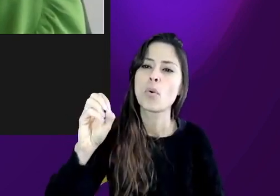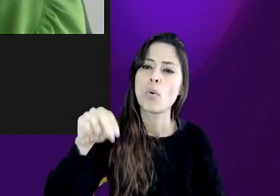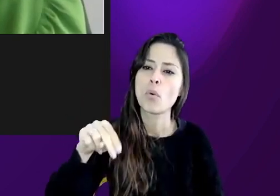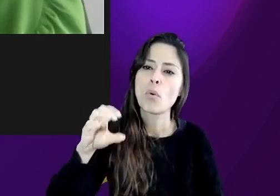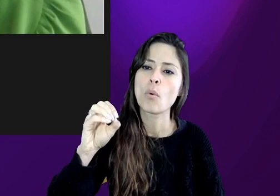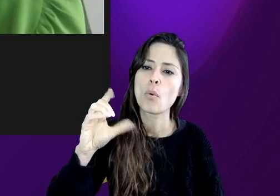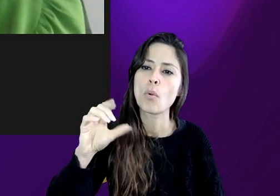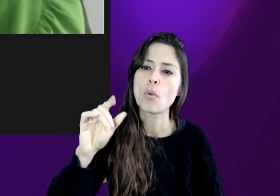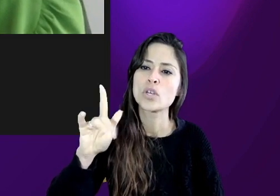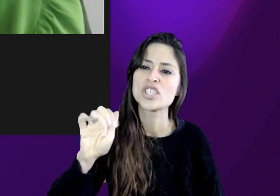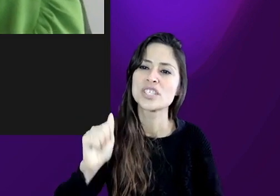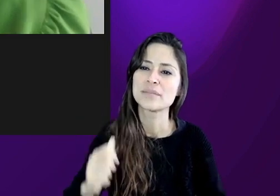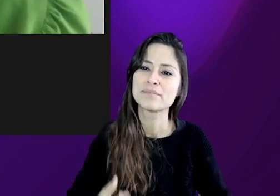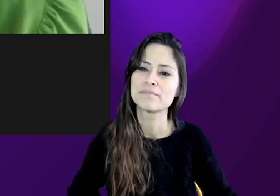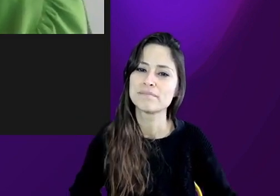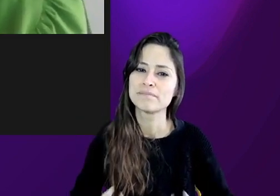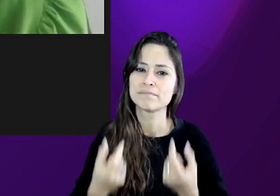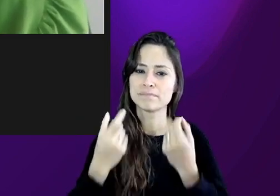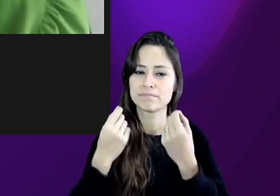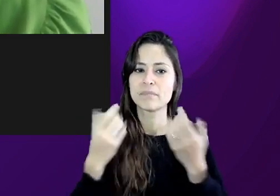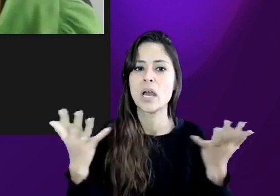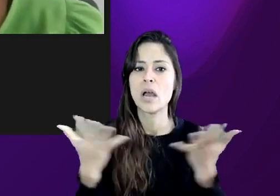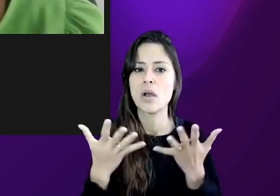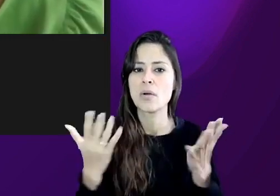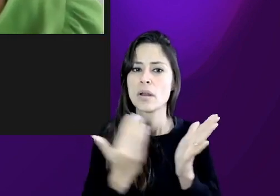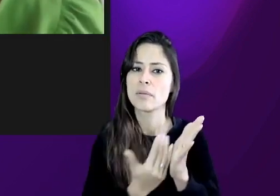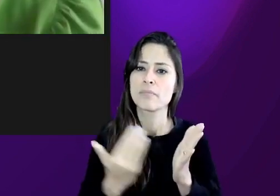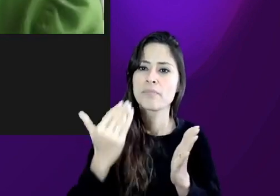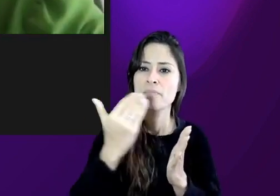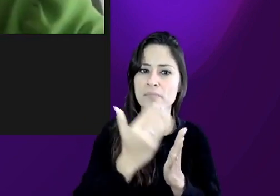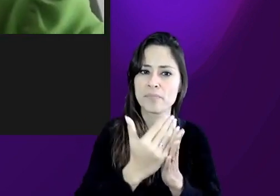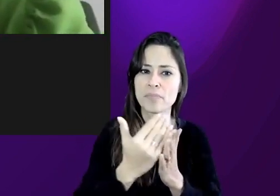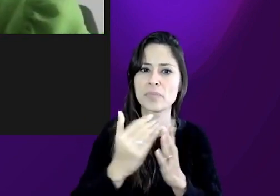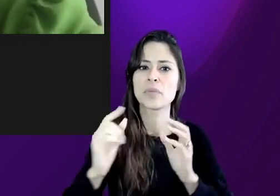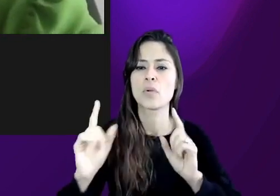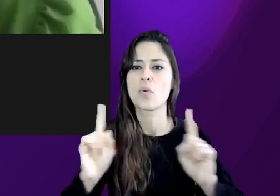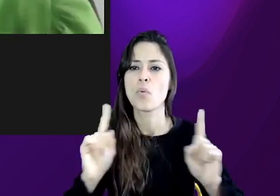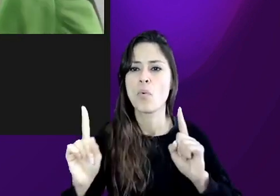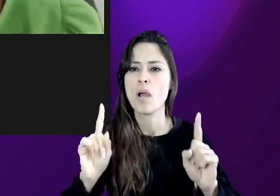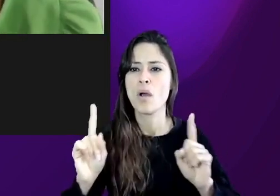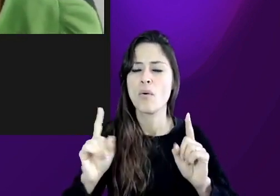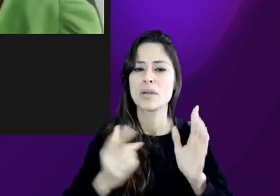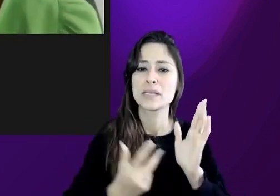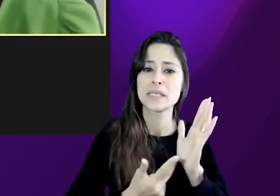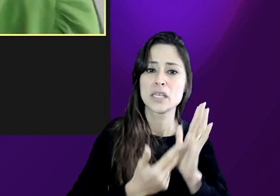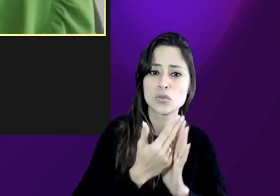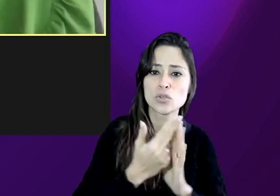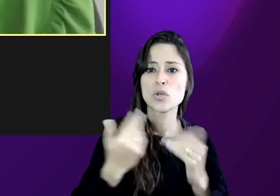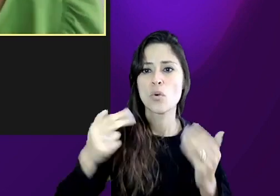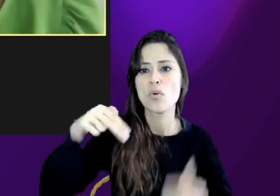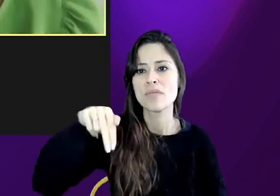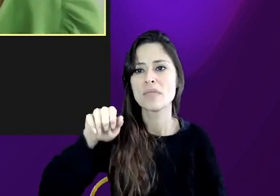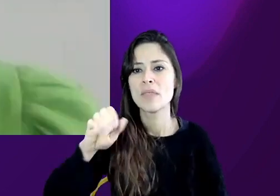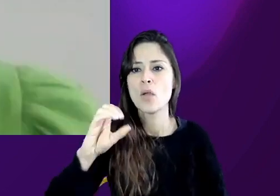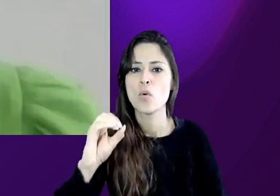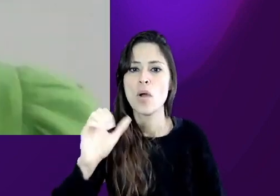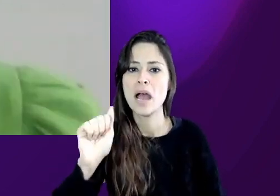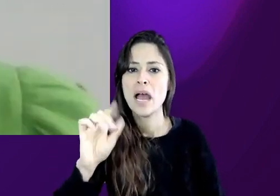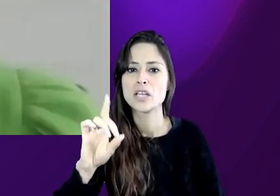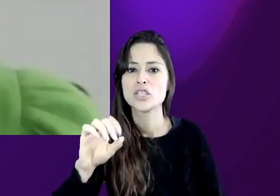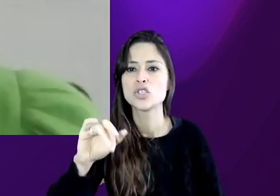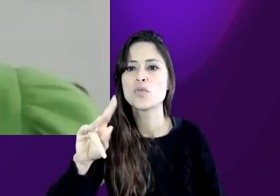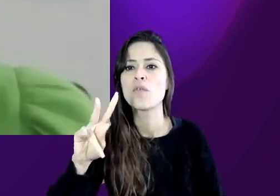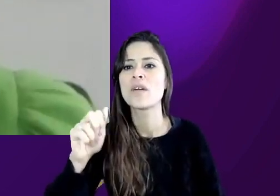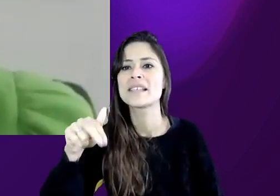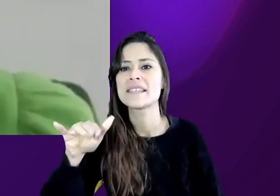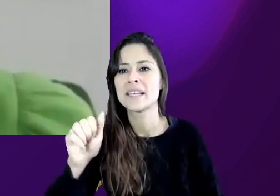adenocarcinoma de pâncreas ressecável, cirurgia ou neoadjuvância. Obrigado, Daniela. Obrigado.